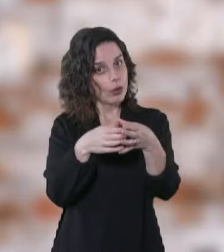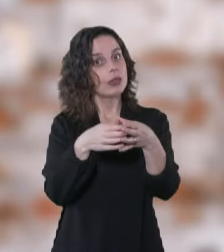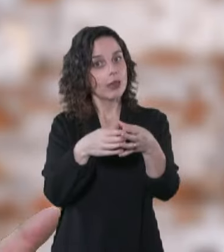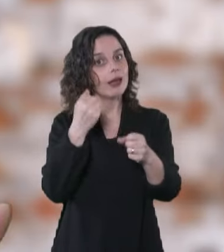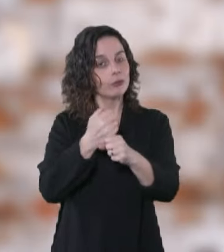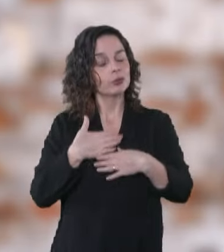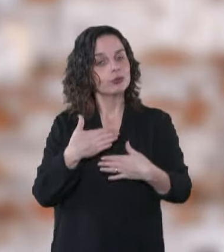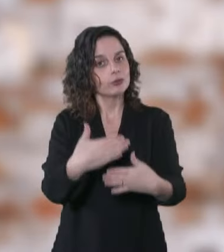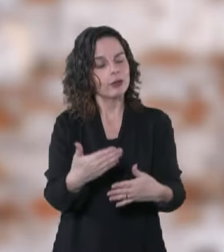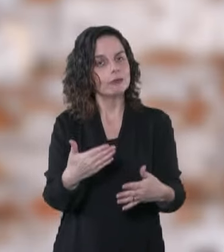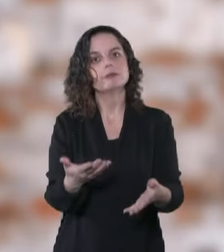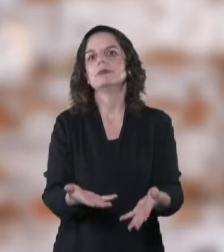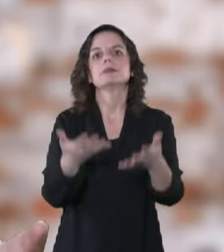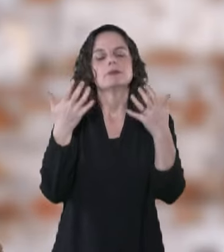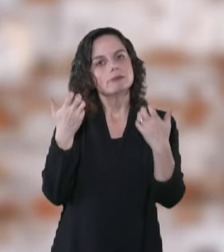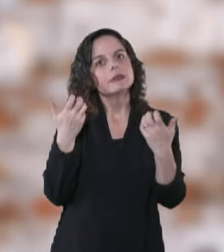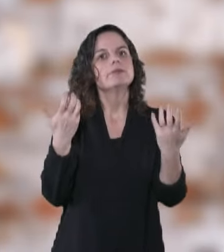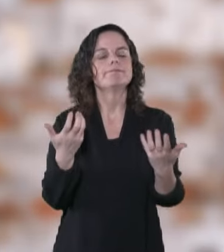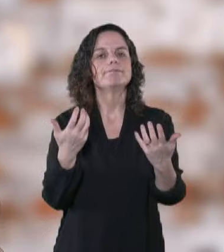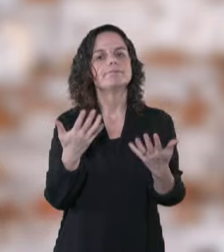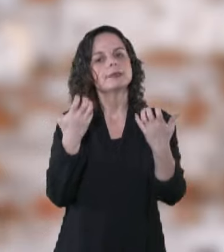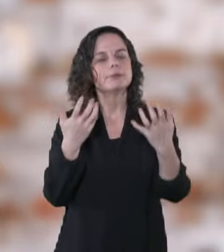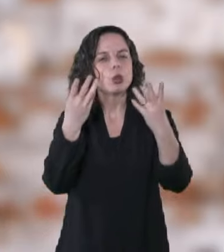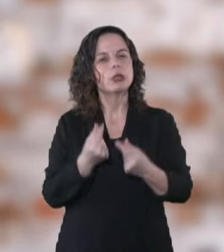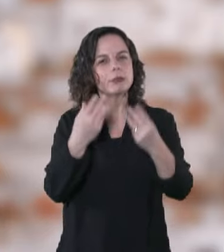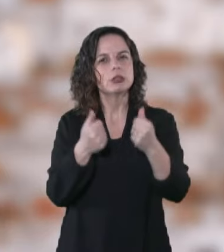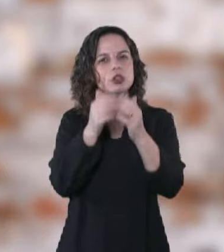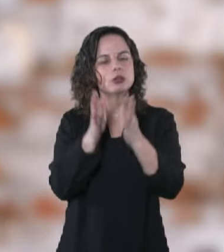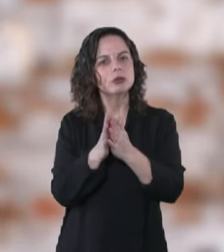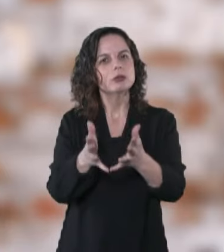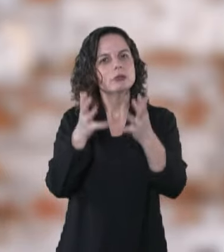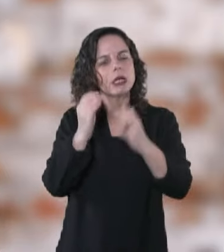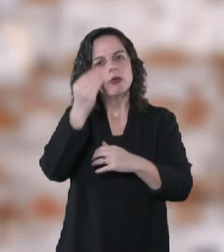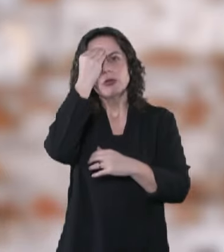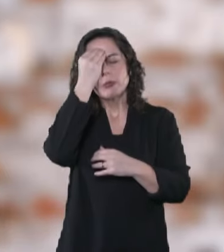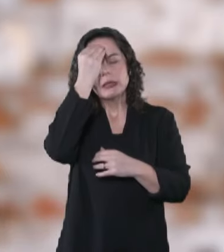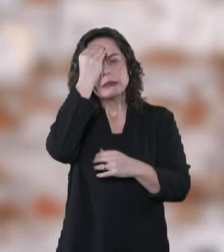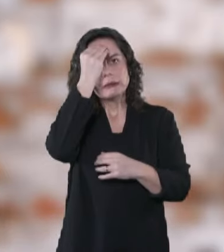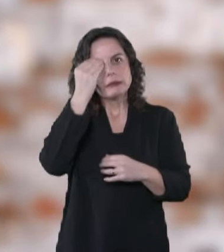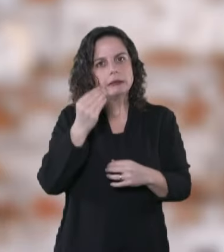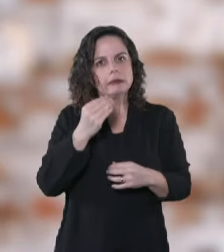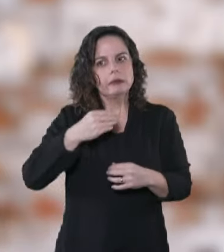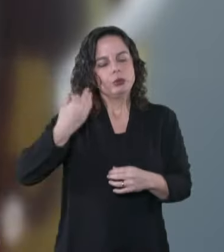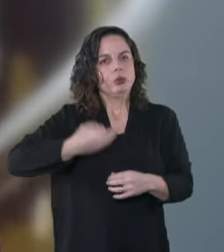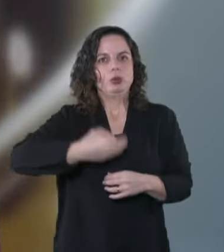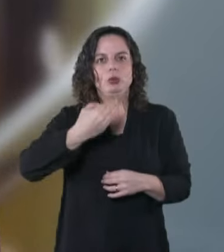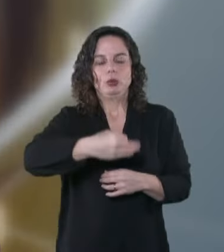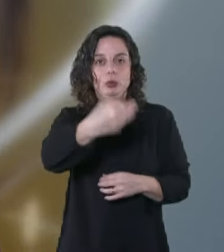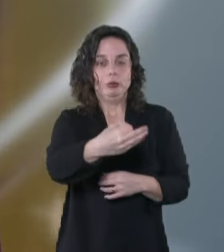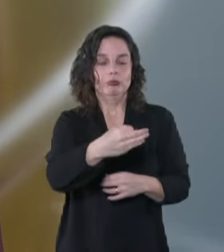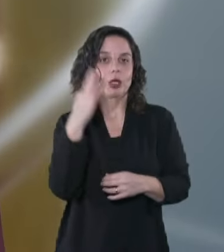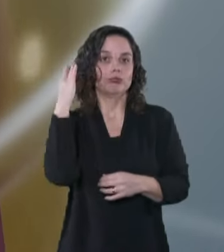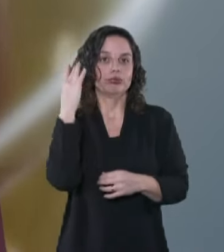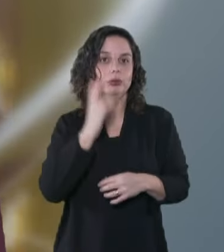para aquilo que quer atingir todos os contabilistas e lhes dar formação recorrente, é fantástico. Quer dizer, a subida destes números tem